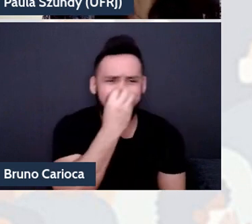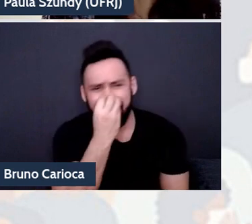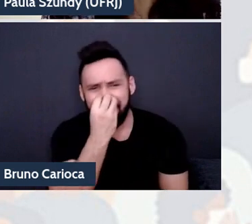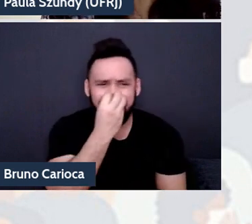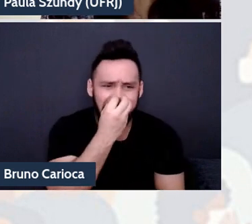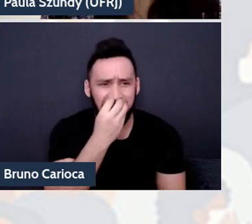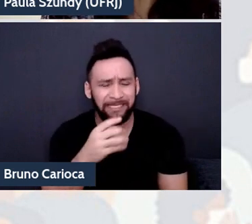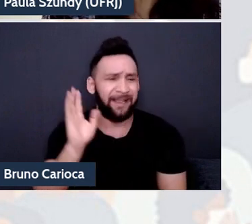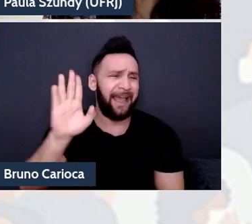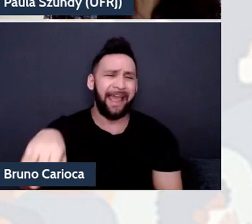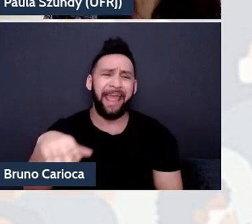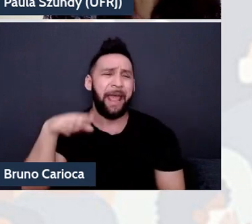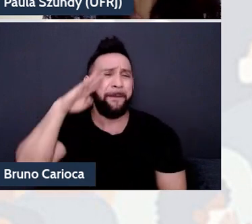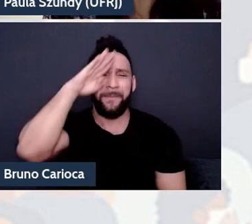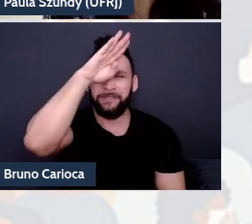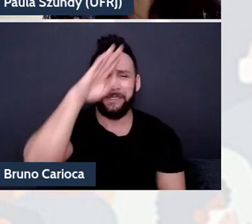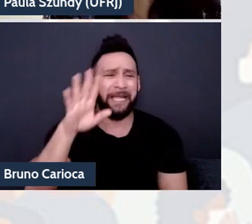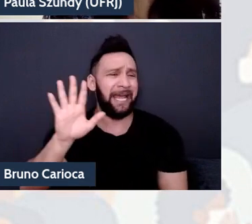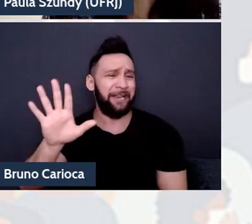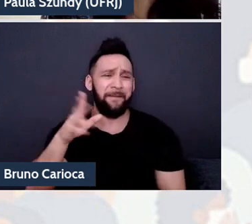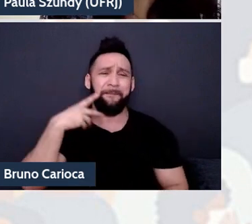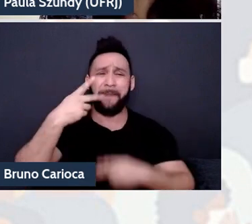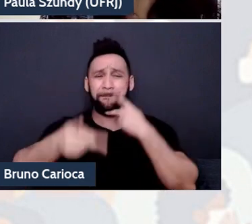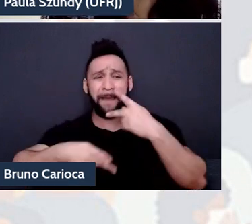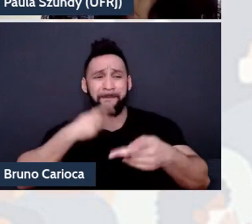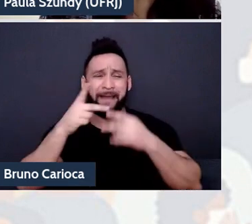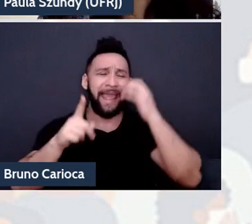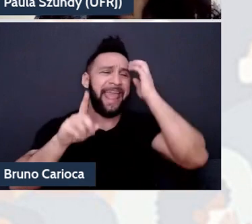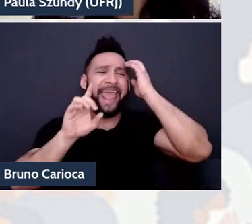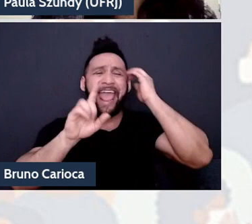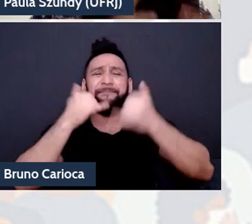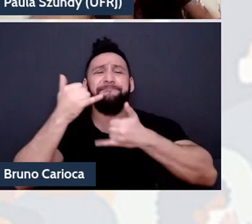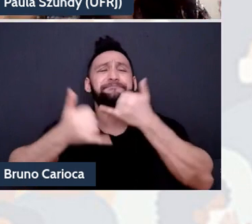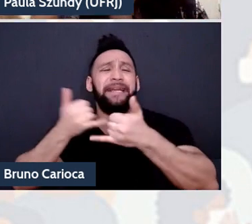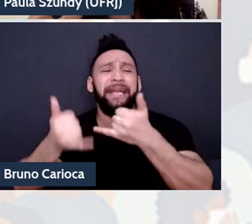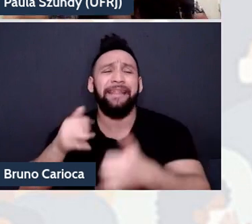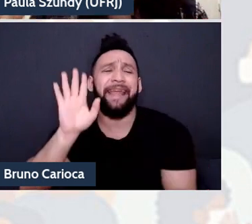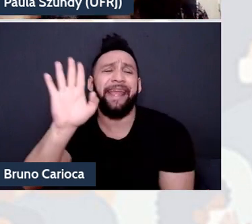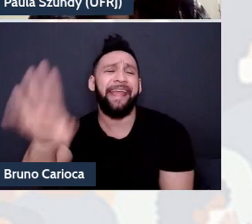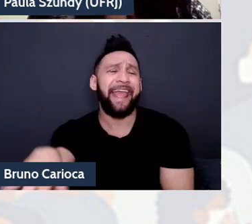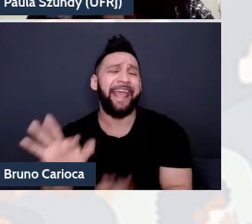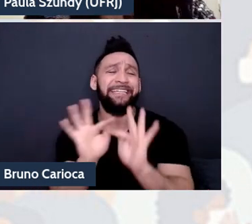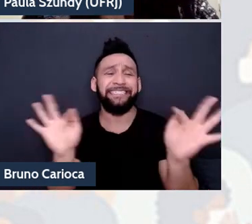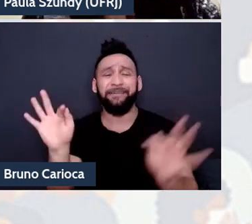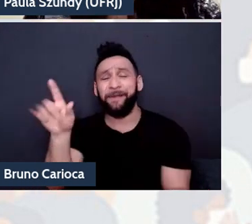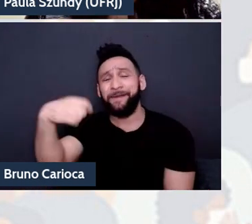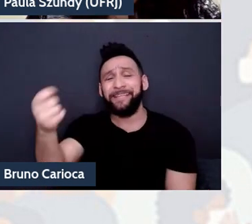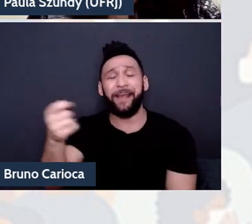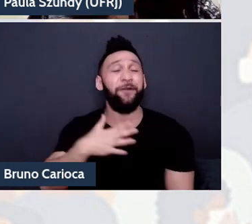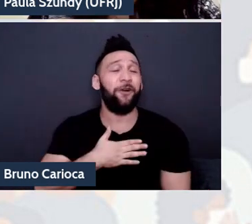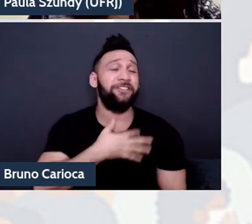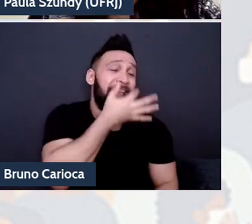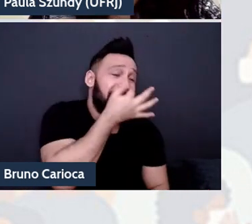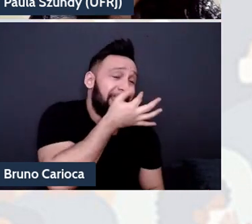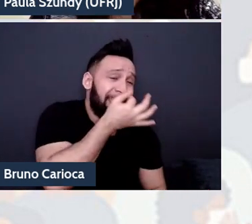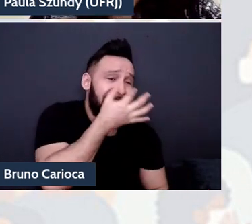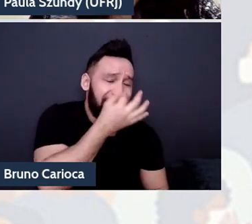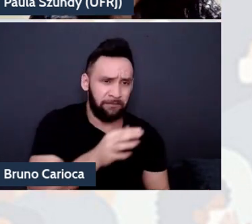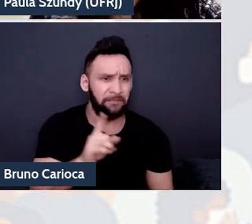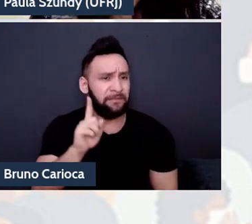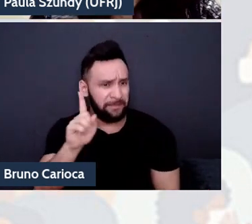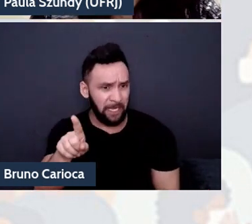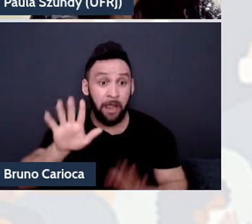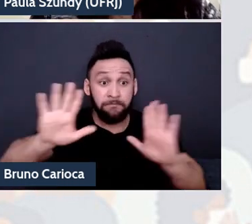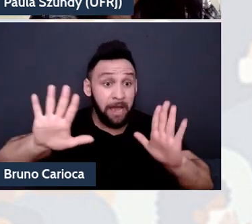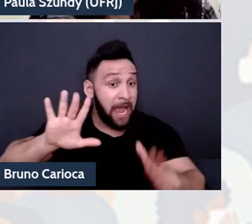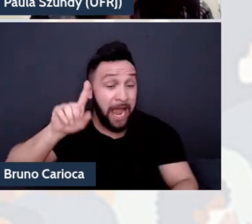ele fala isso, mas ele não é assim, é só brincadeira, deixa de mimimi, né? A gente vê essa segregação, e mais